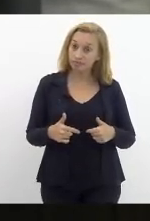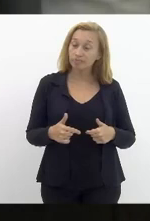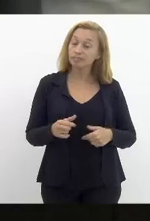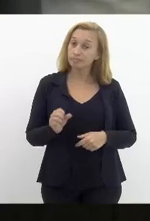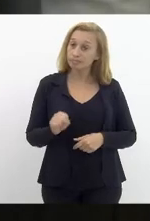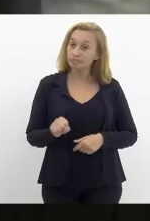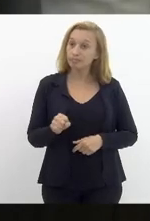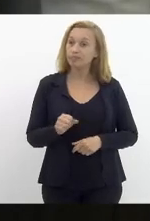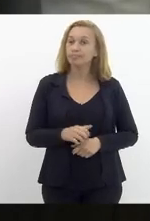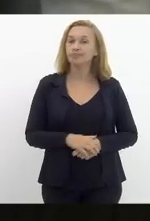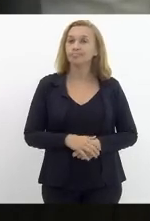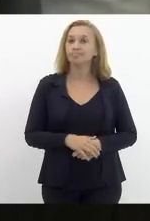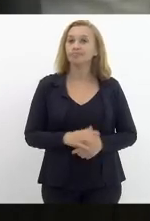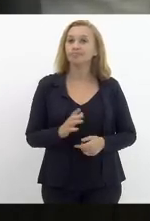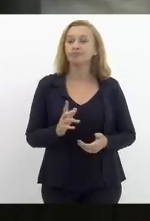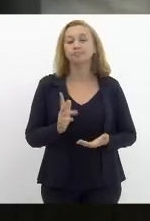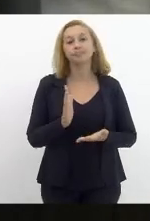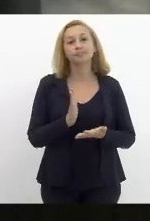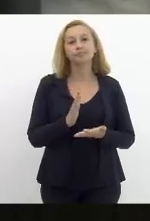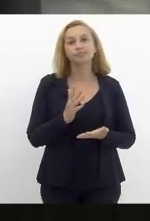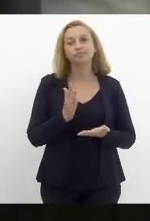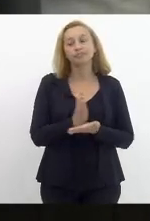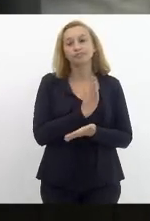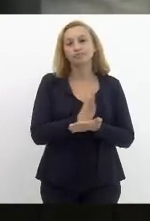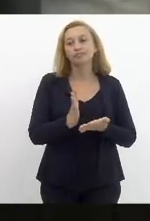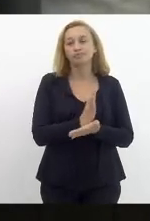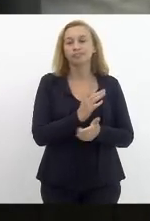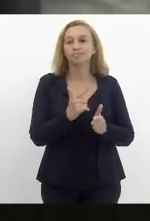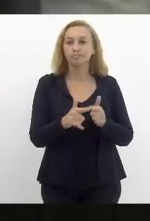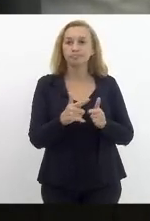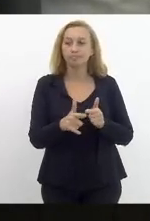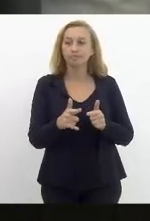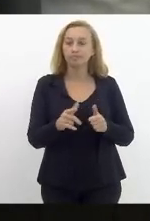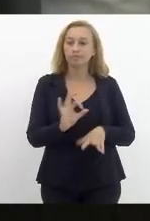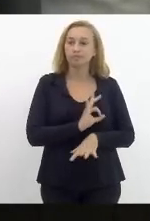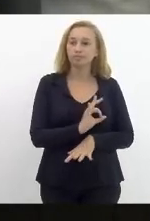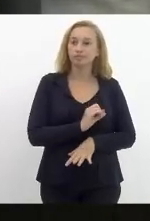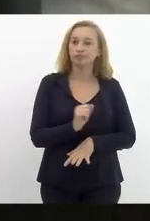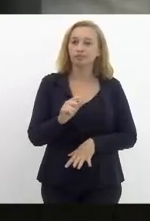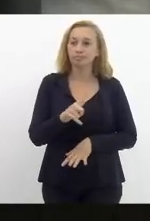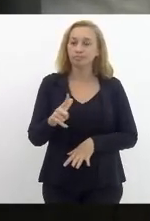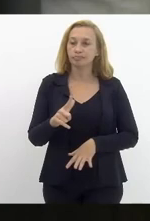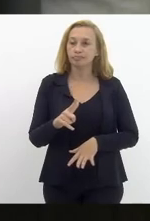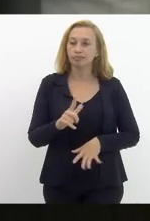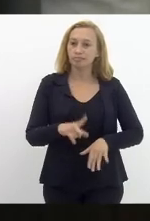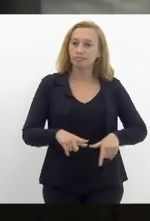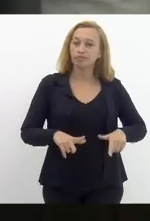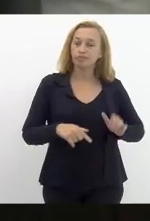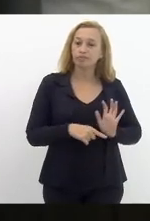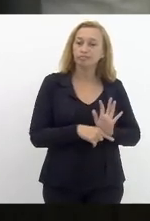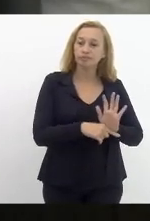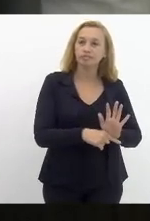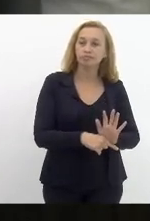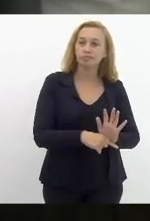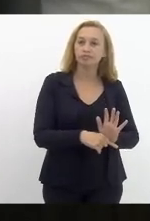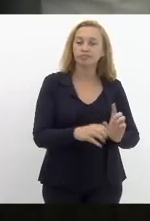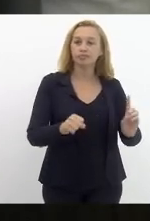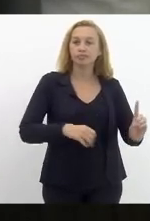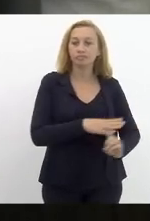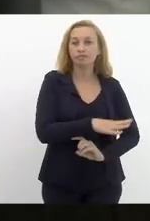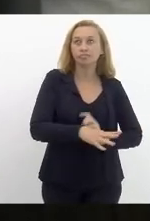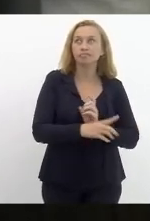mesmo. Apesar dos pesares, a Polícia Civil tem feito muito pela sociedade. Eu fico